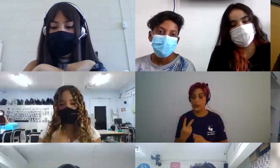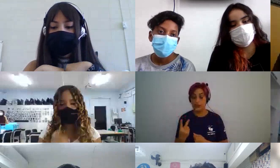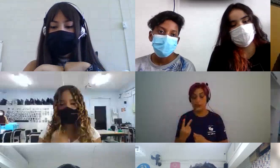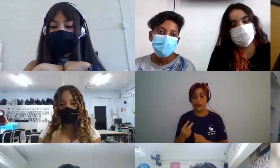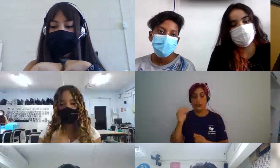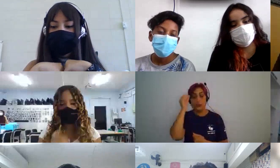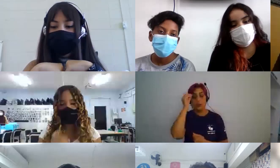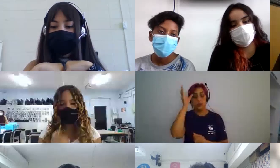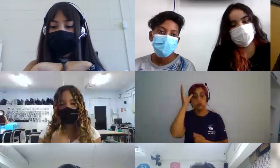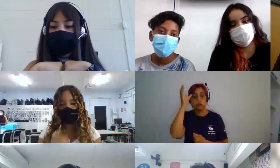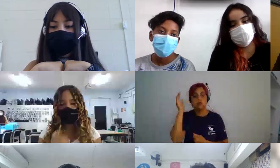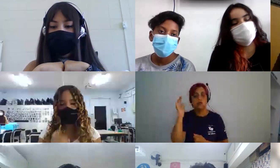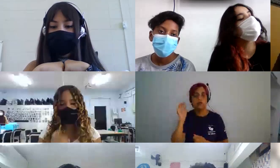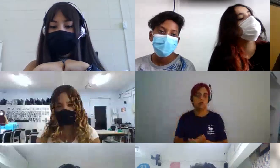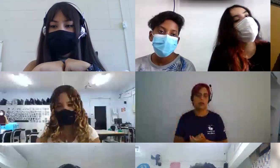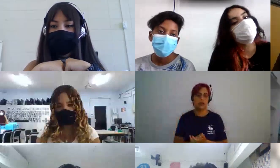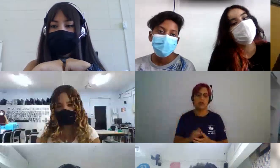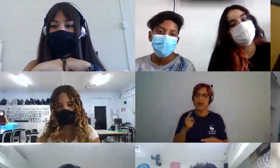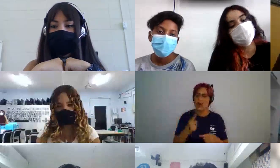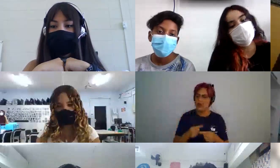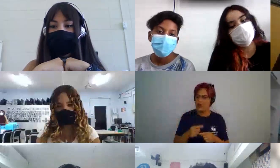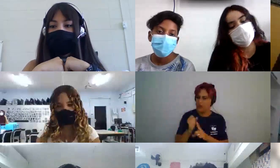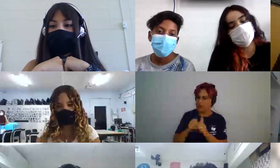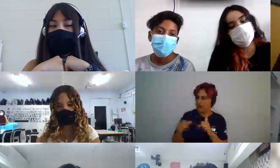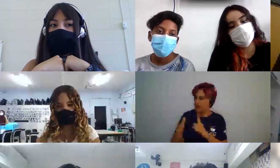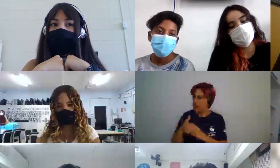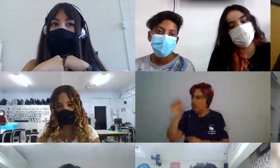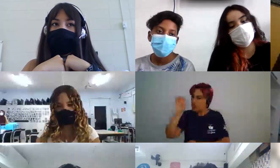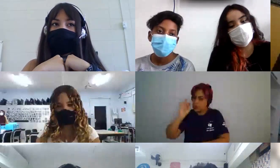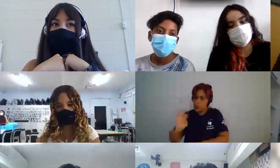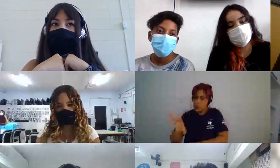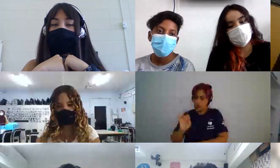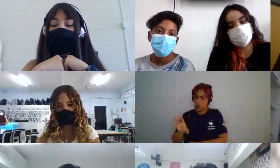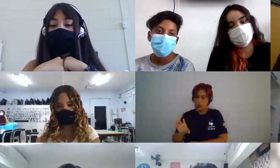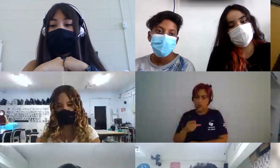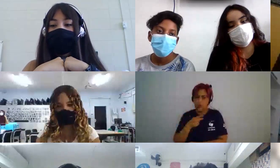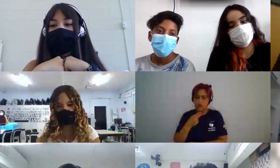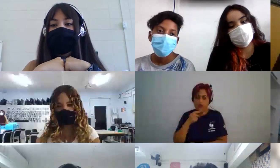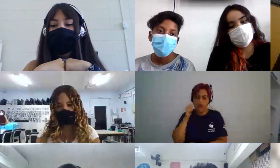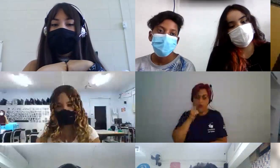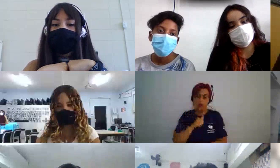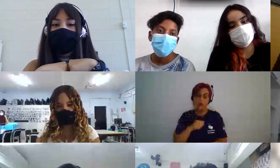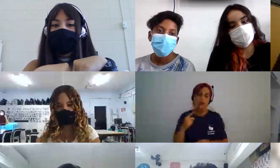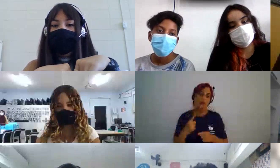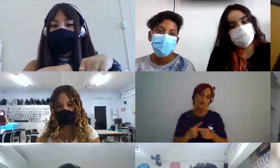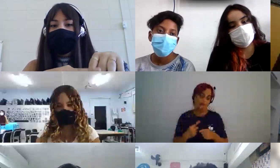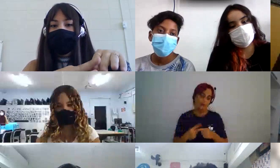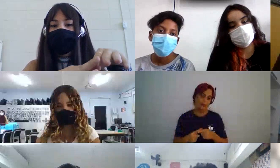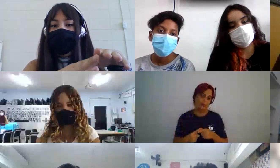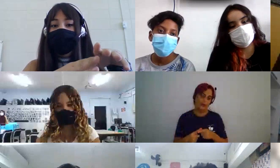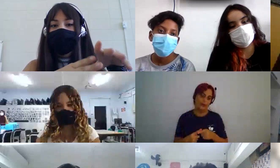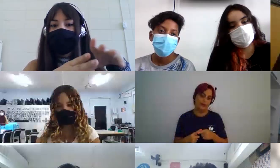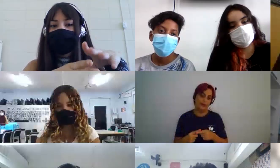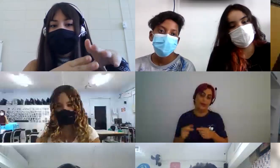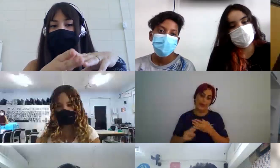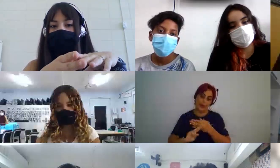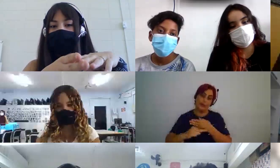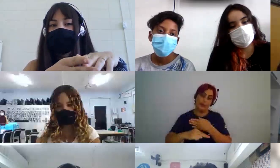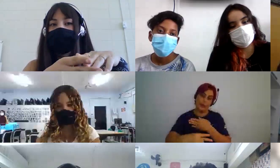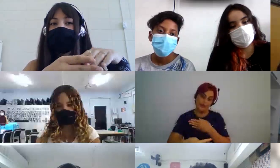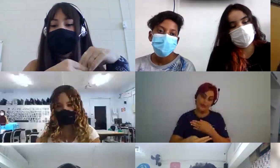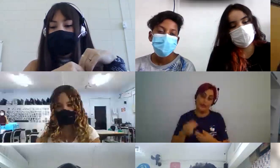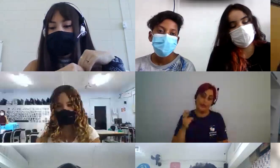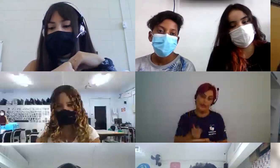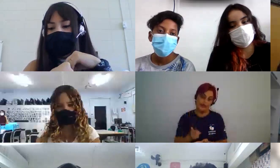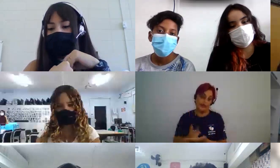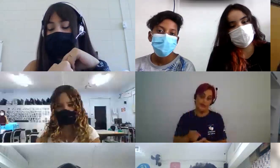geral, parece que esse assunto só cai no colo da mulher, né, Rayane? Por quê? Porque costuma cair as consequências para o colo da mulher,